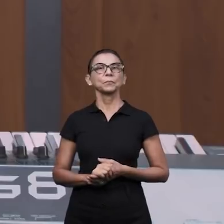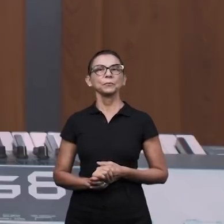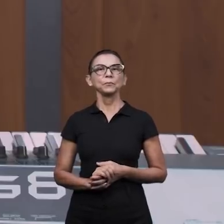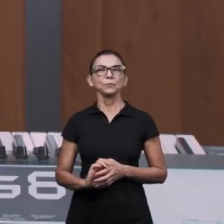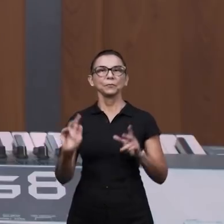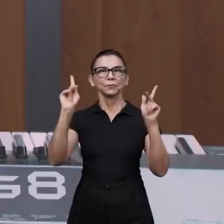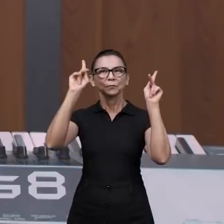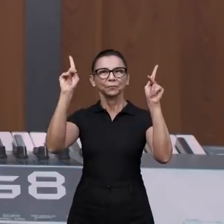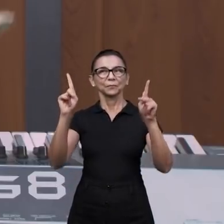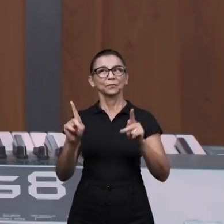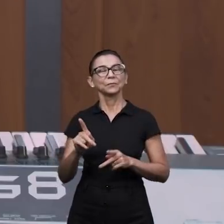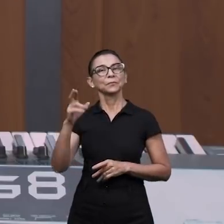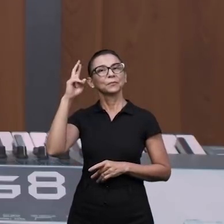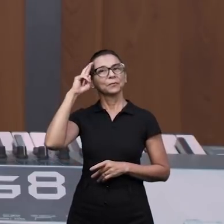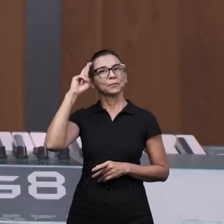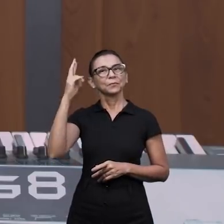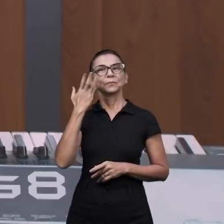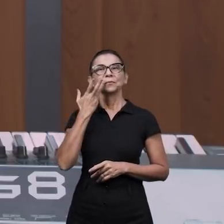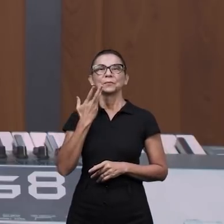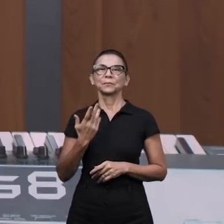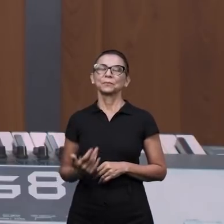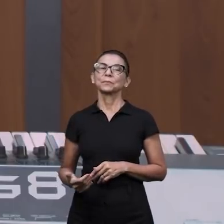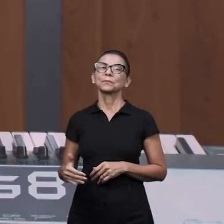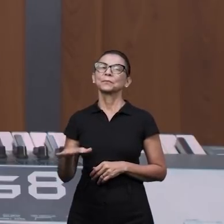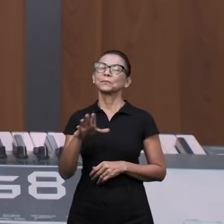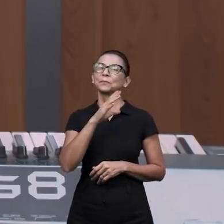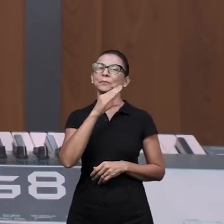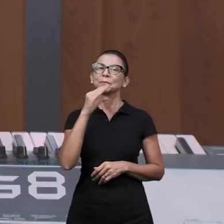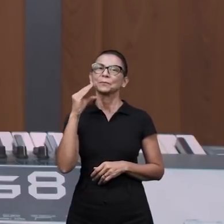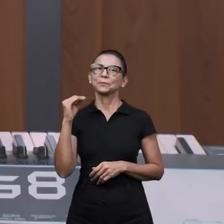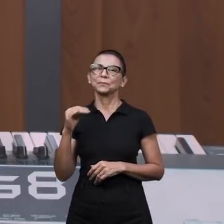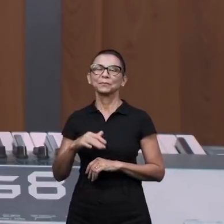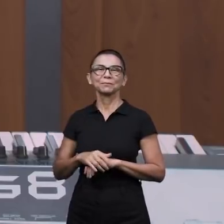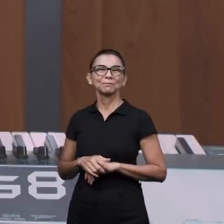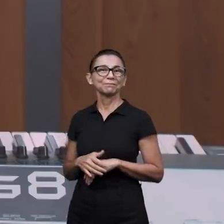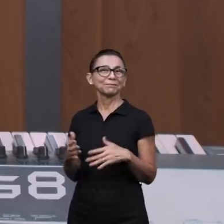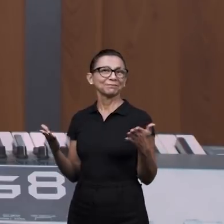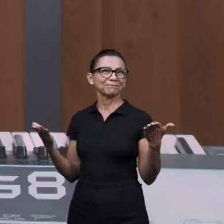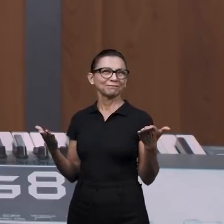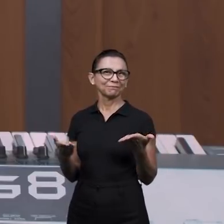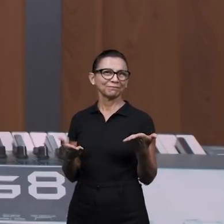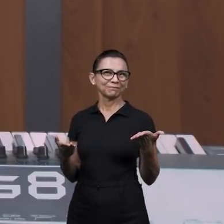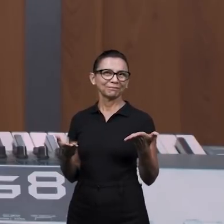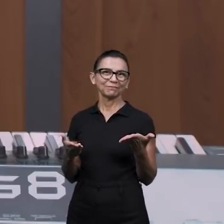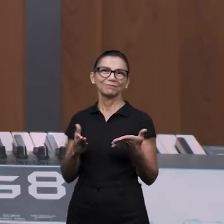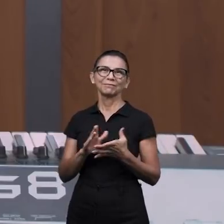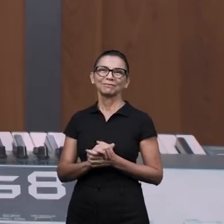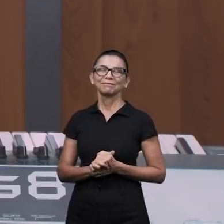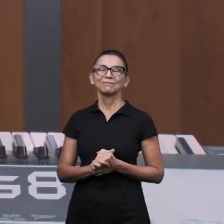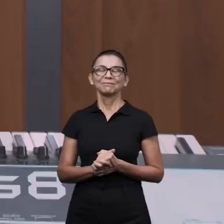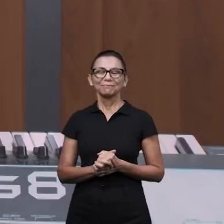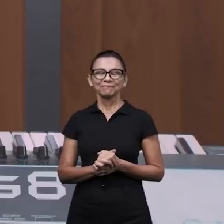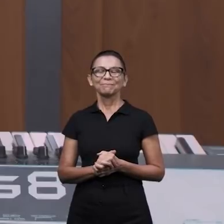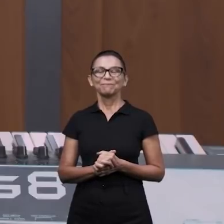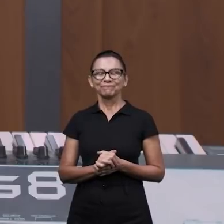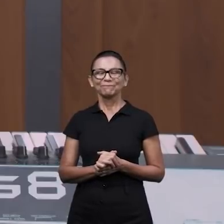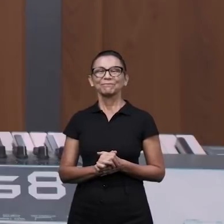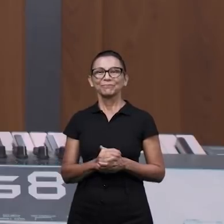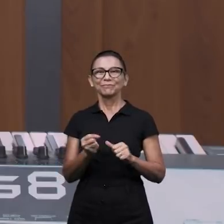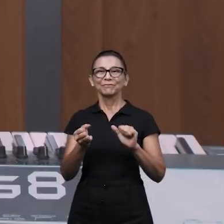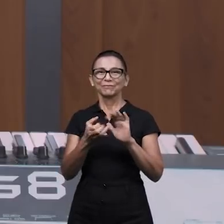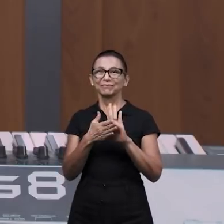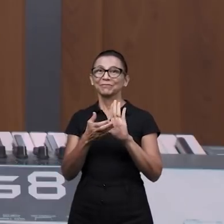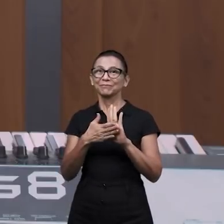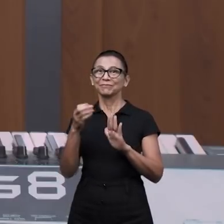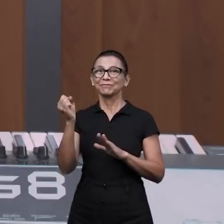A paz do Senhor, crianças, intermediários e adolescentes. Hoje nós vamos aprender um novo louvor na flauta doce, que